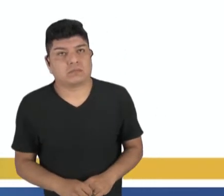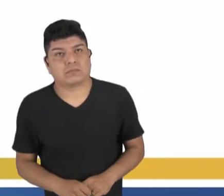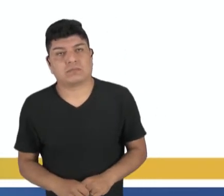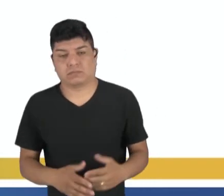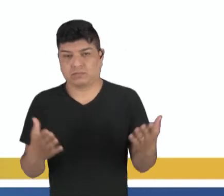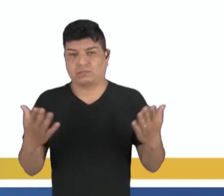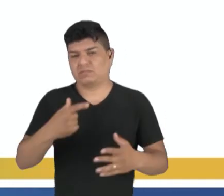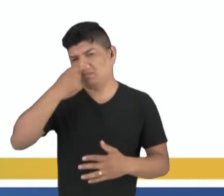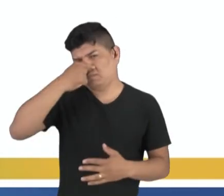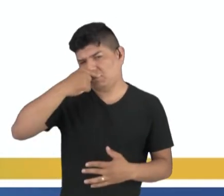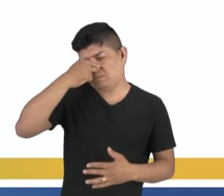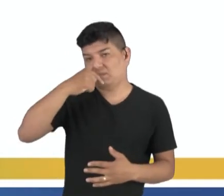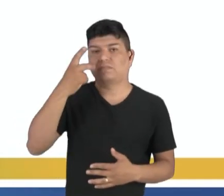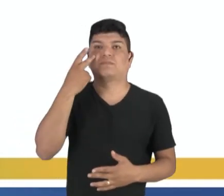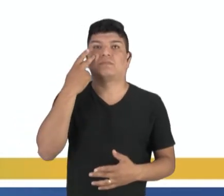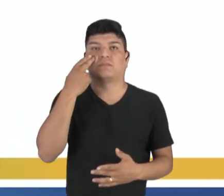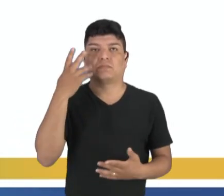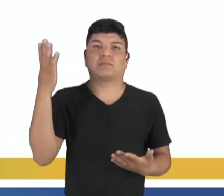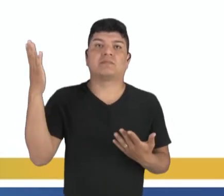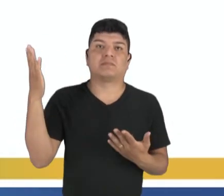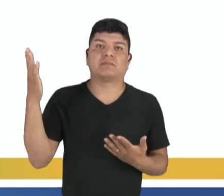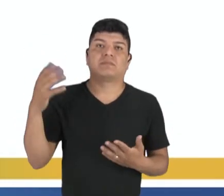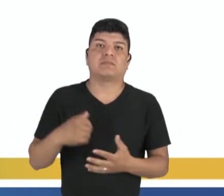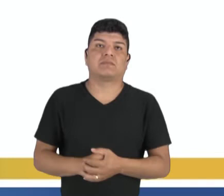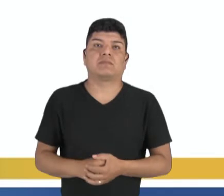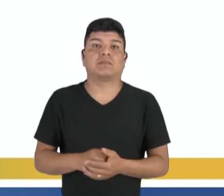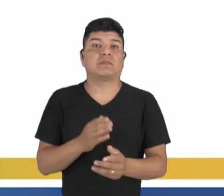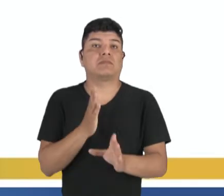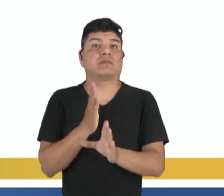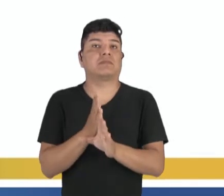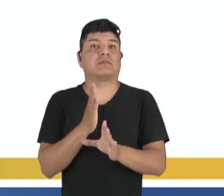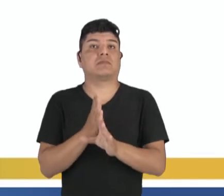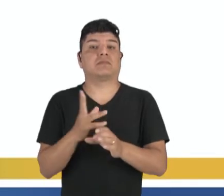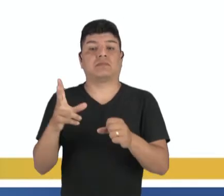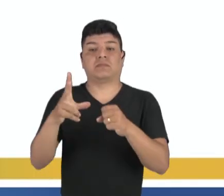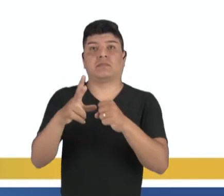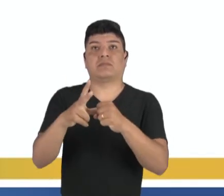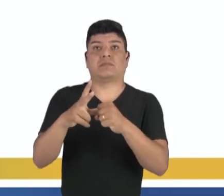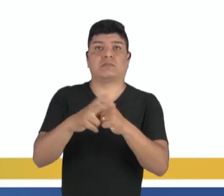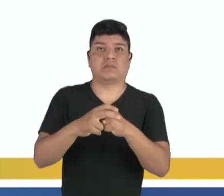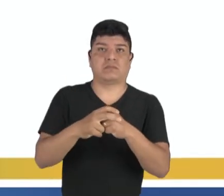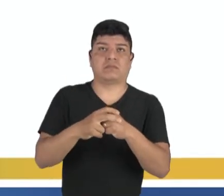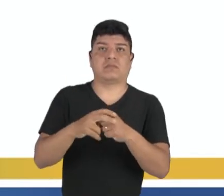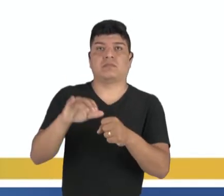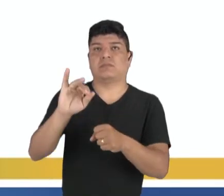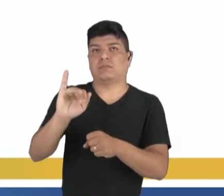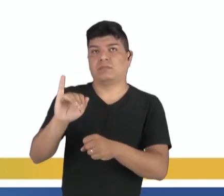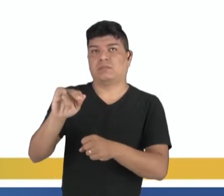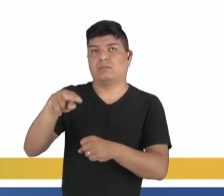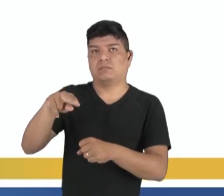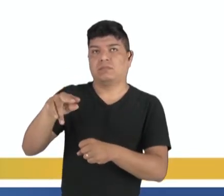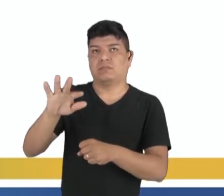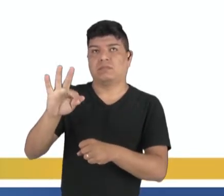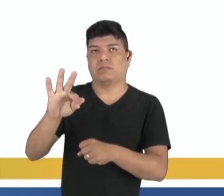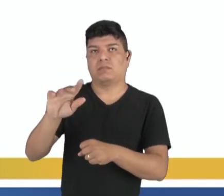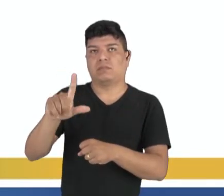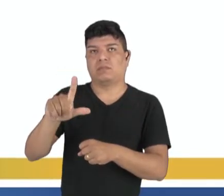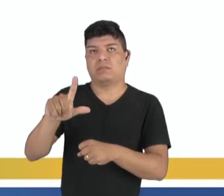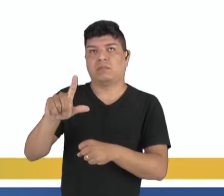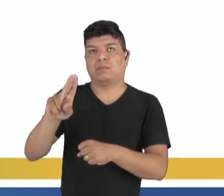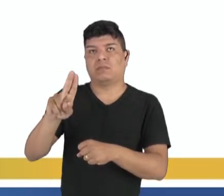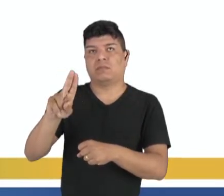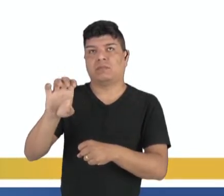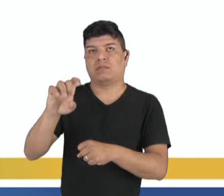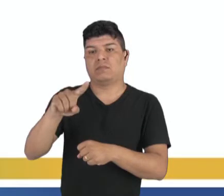sobre a gripe, já que ela é tão comum. A gripe, ela é provocada pelo vírus influenza e ela tem uma transmissão muito